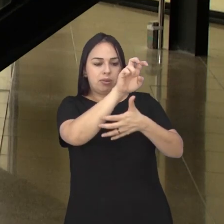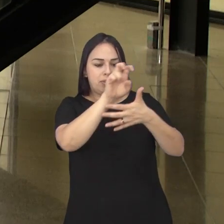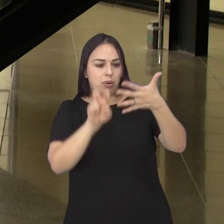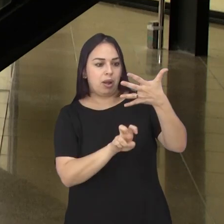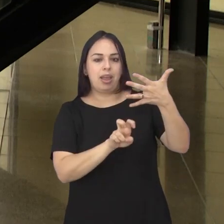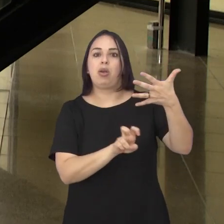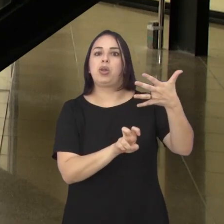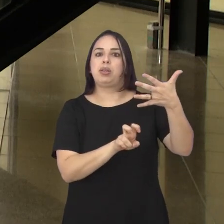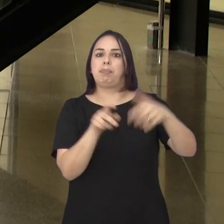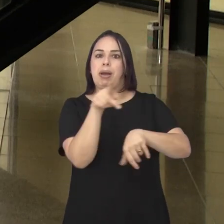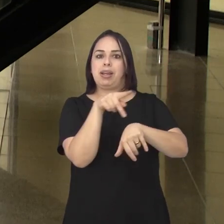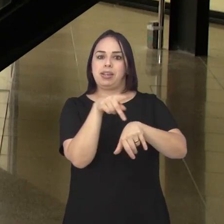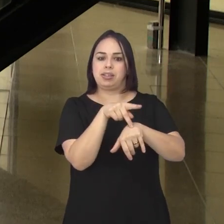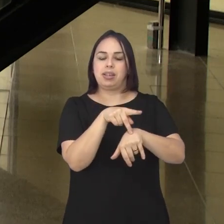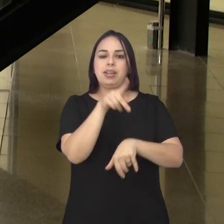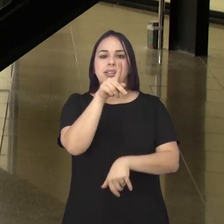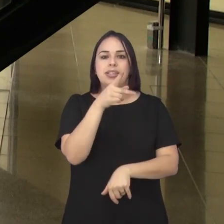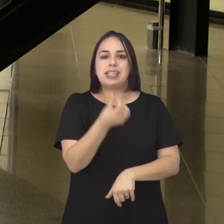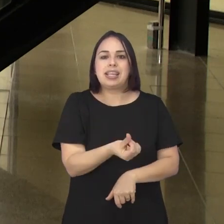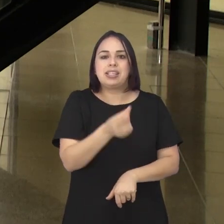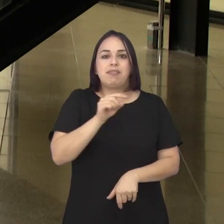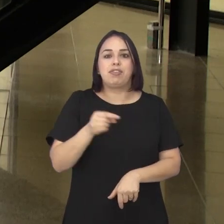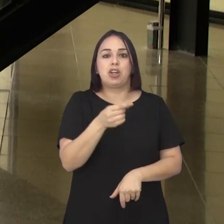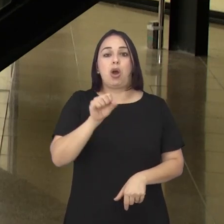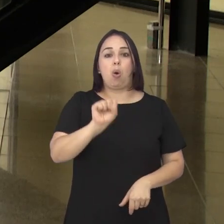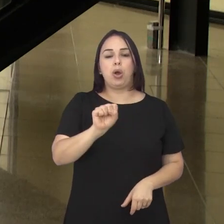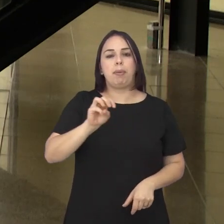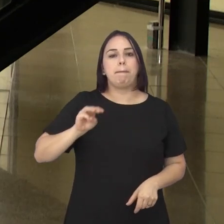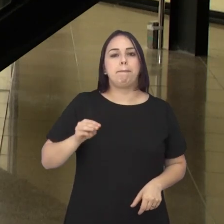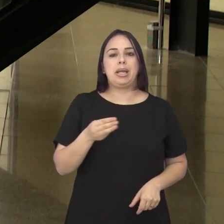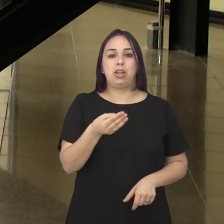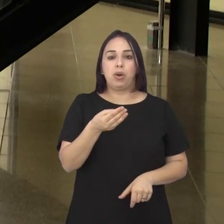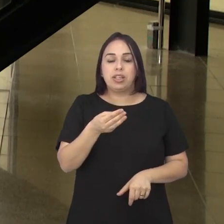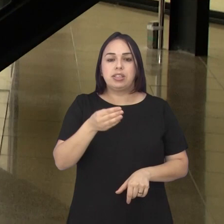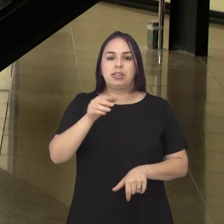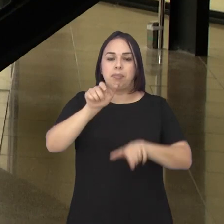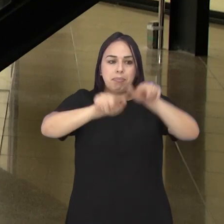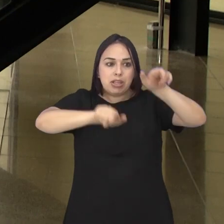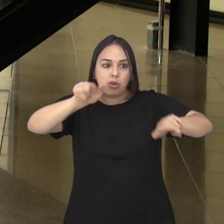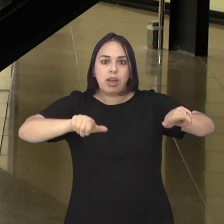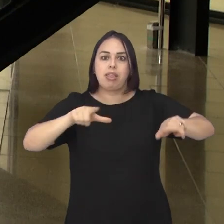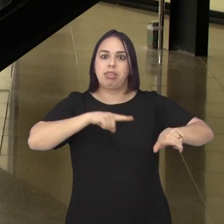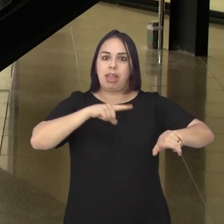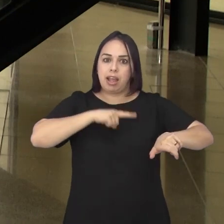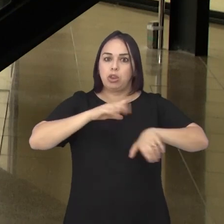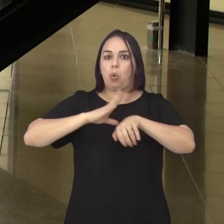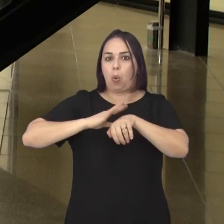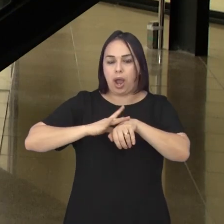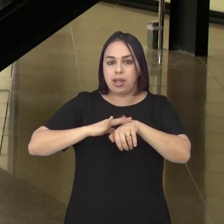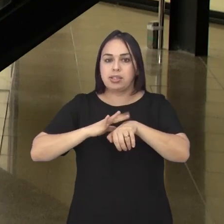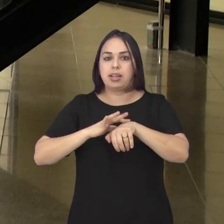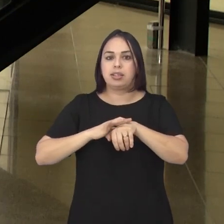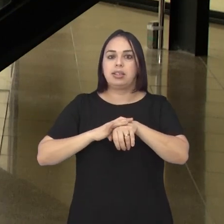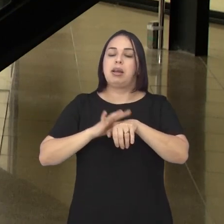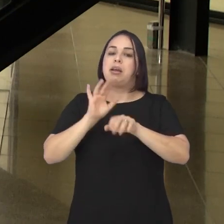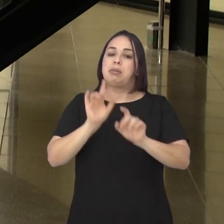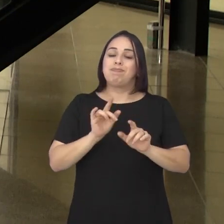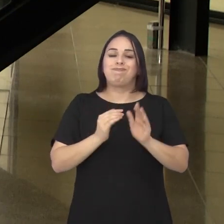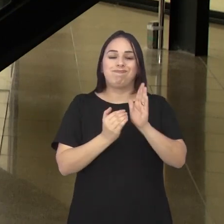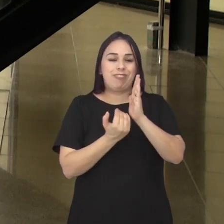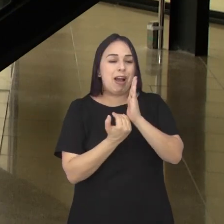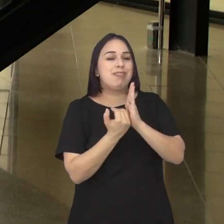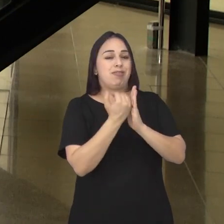com mais diabéticos no mundo. 16,8 milhões de adultos possuem a doença no país. E a estimativa é de que esse